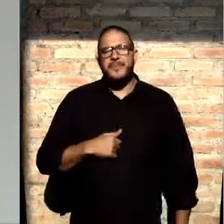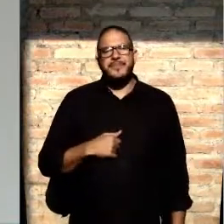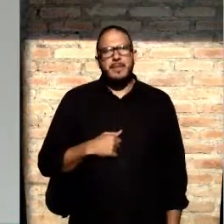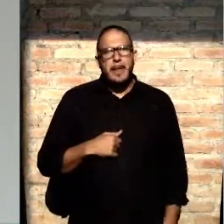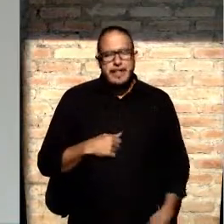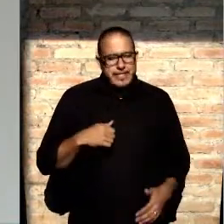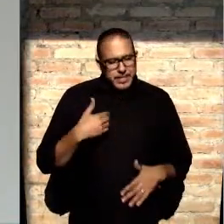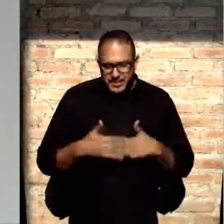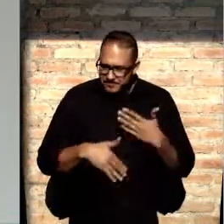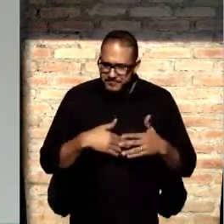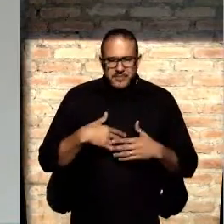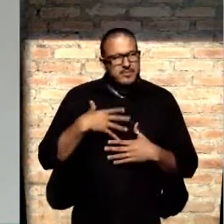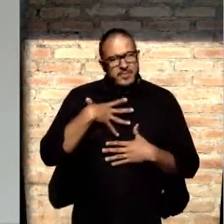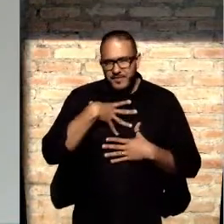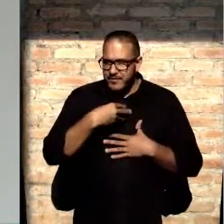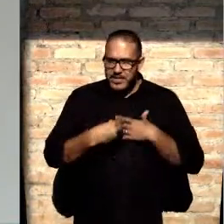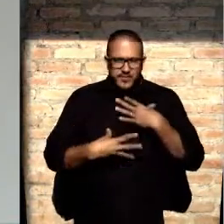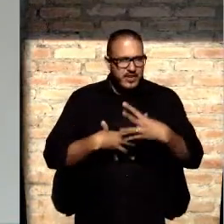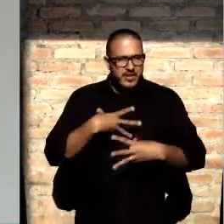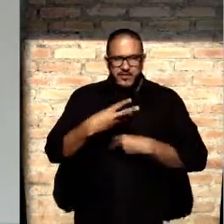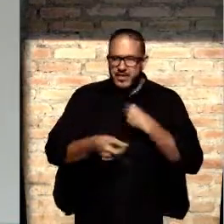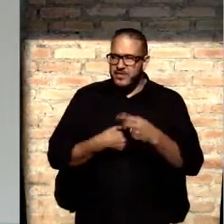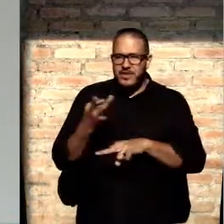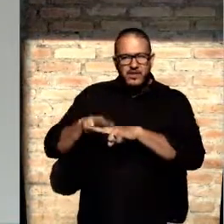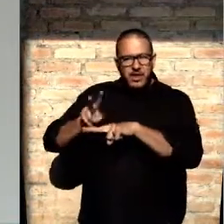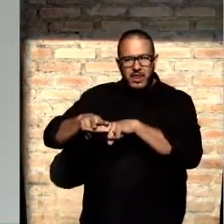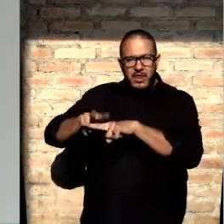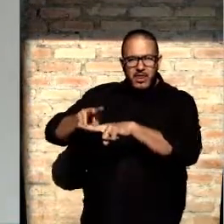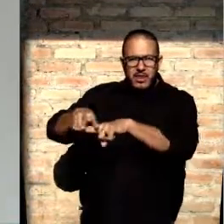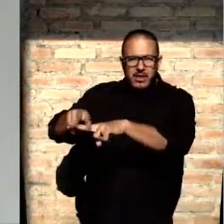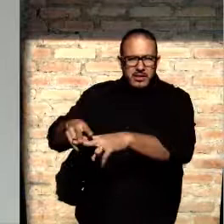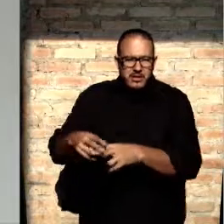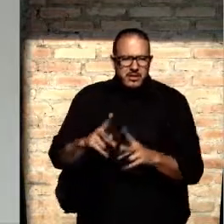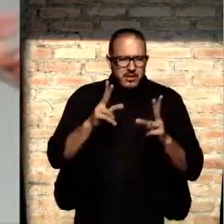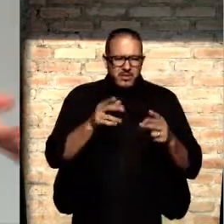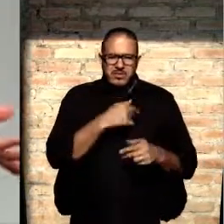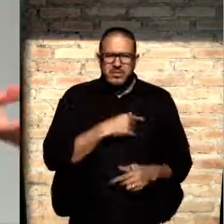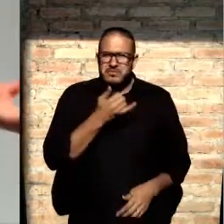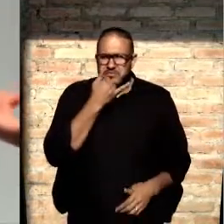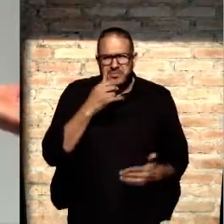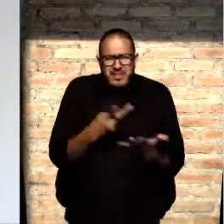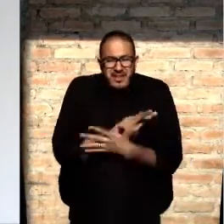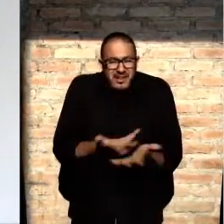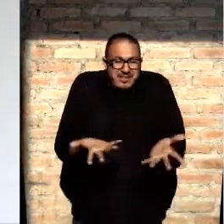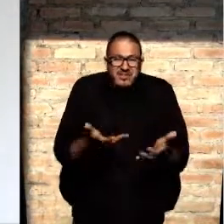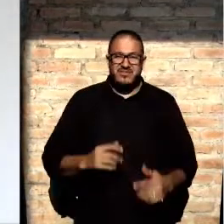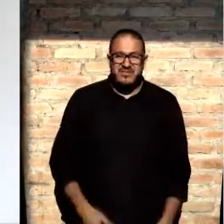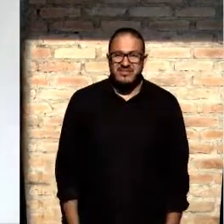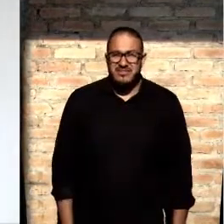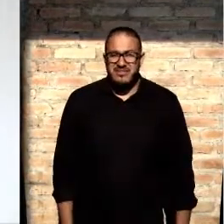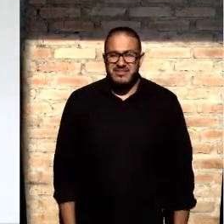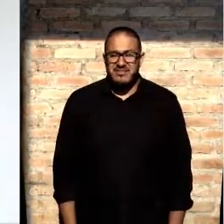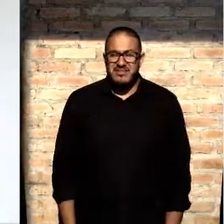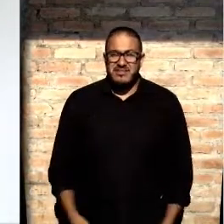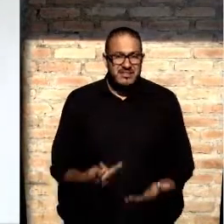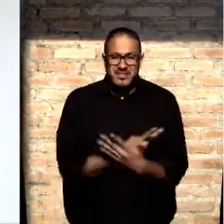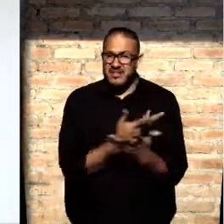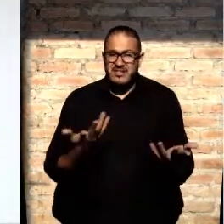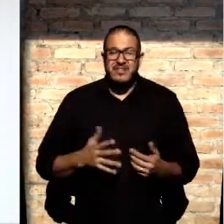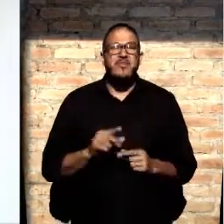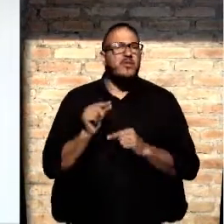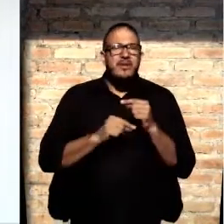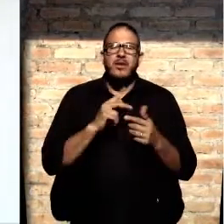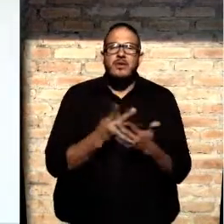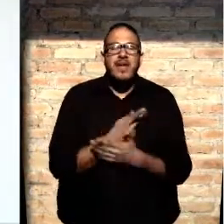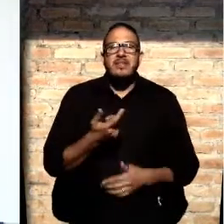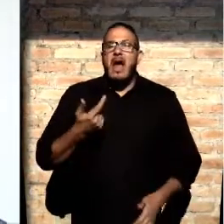na cadeia que o drauzio falou a gente tá errado mas o que acontece e fala